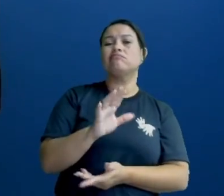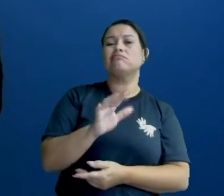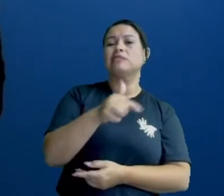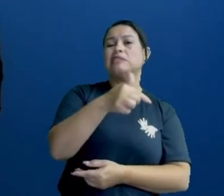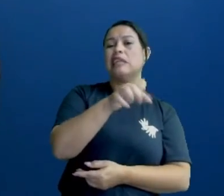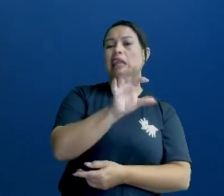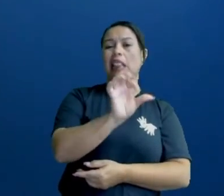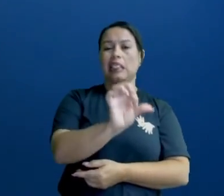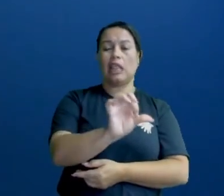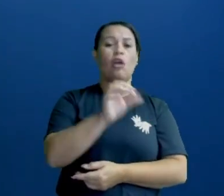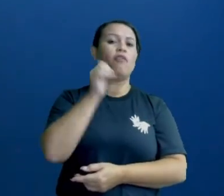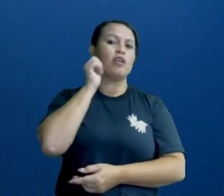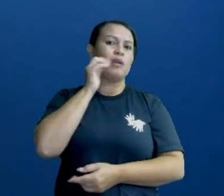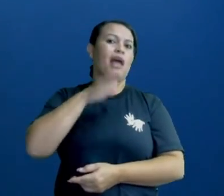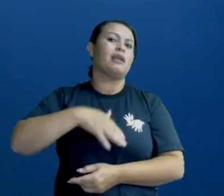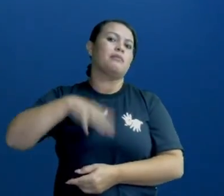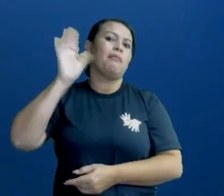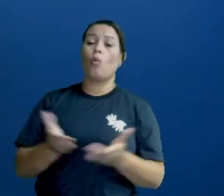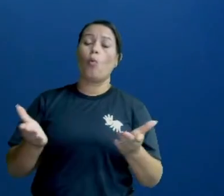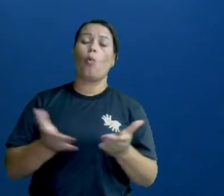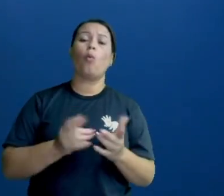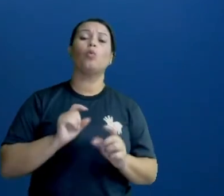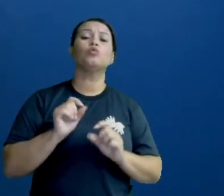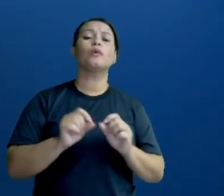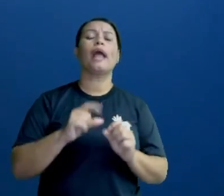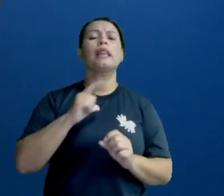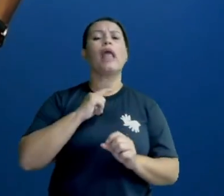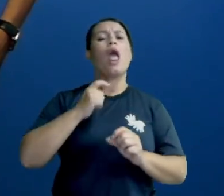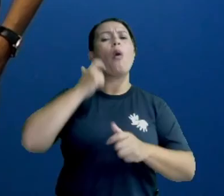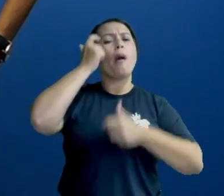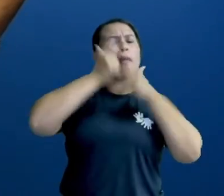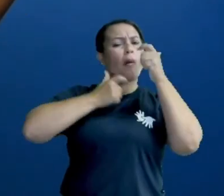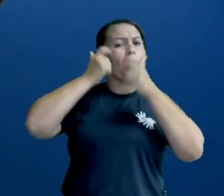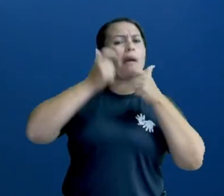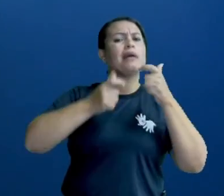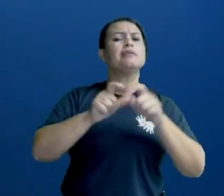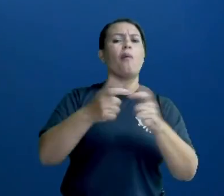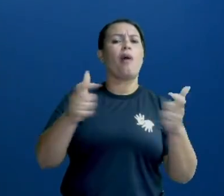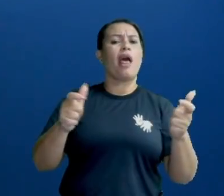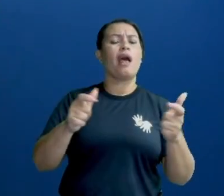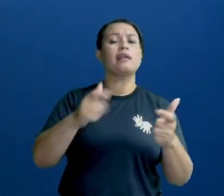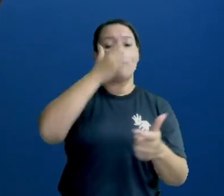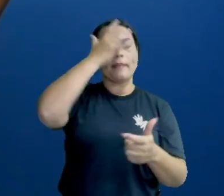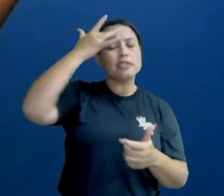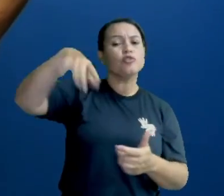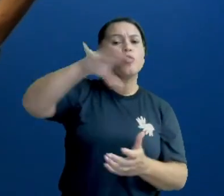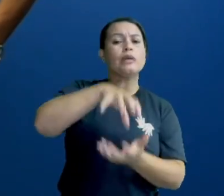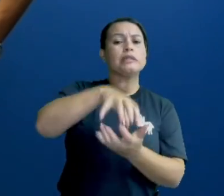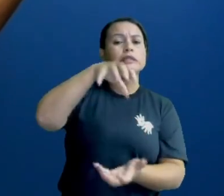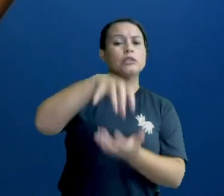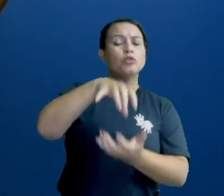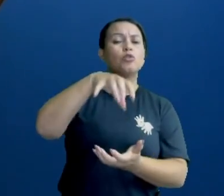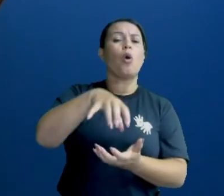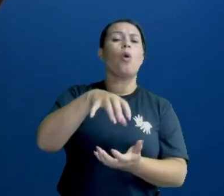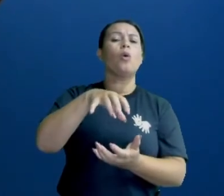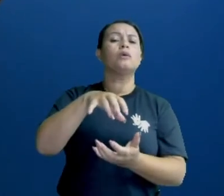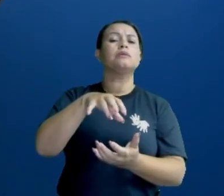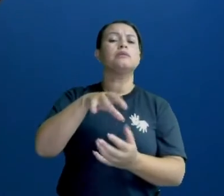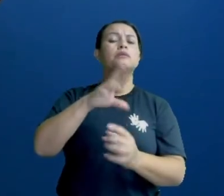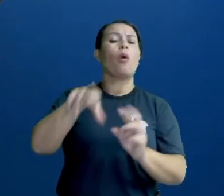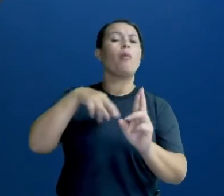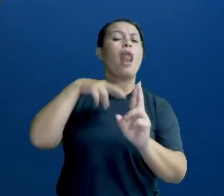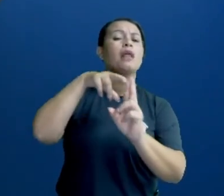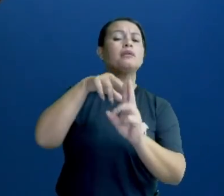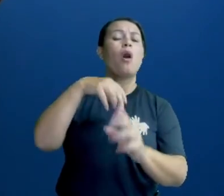né? As mulheres tendem a viver muito mais. Há uma preocupação muito grande, né, dos idosos em relação à saúde, então prefeituras de